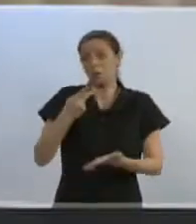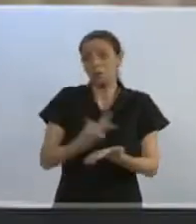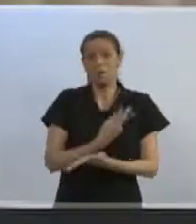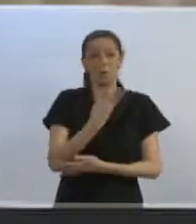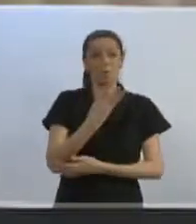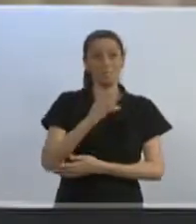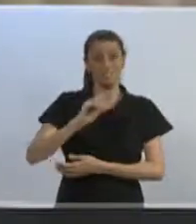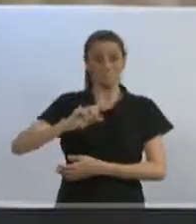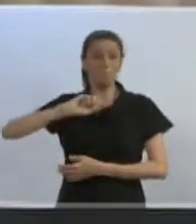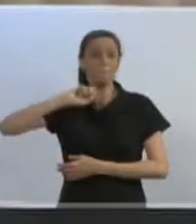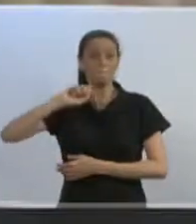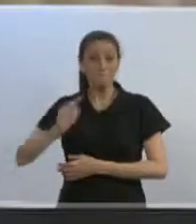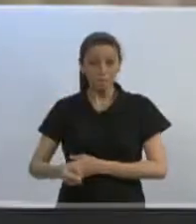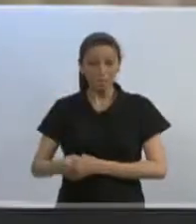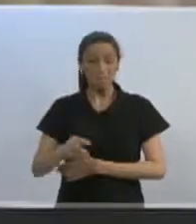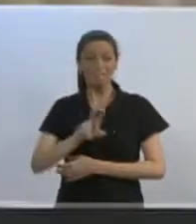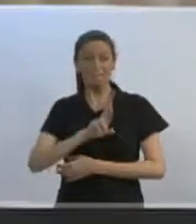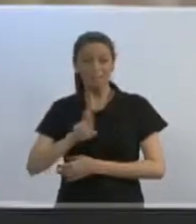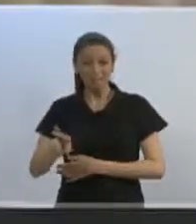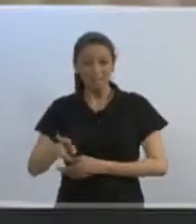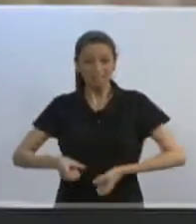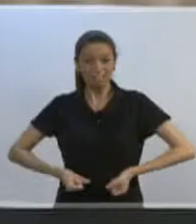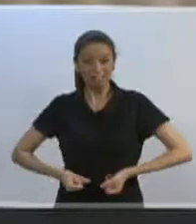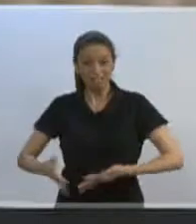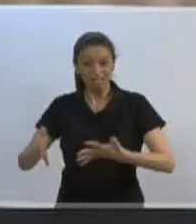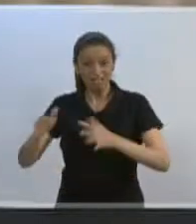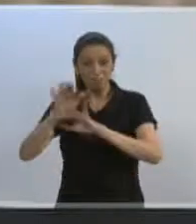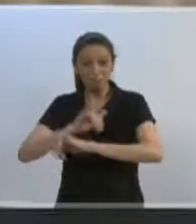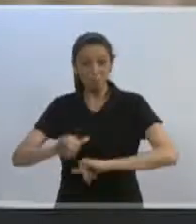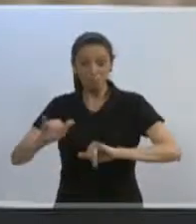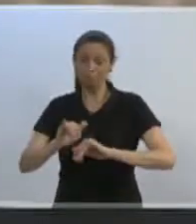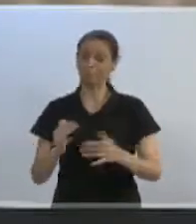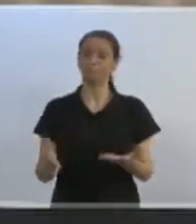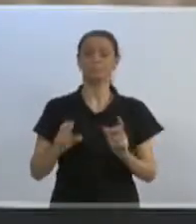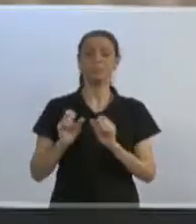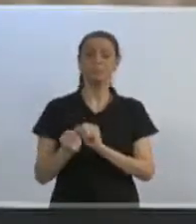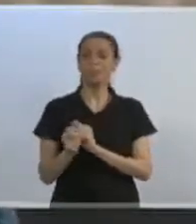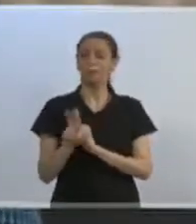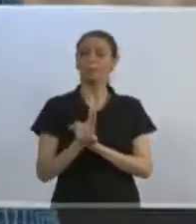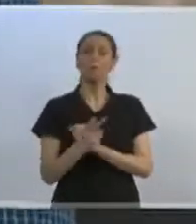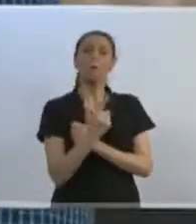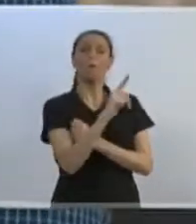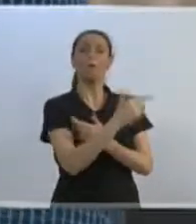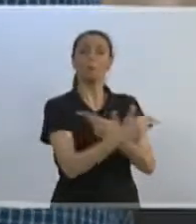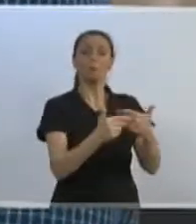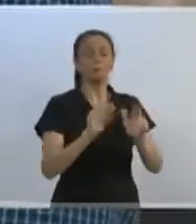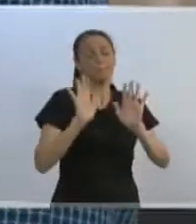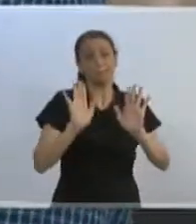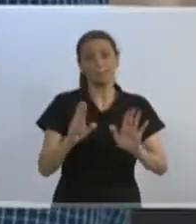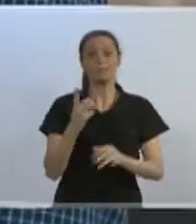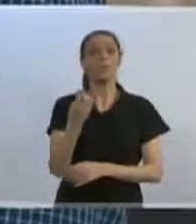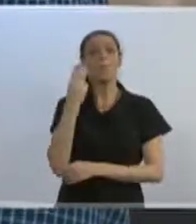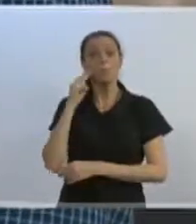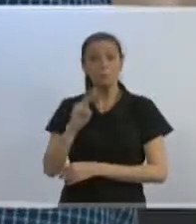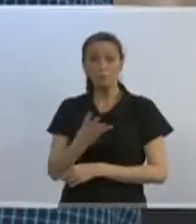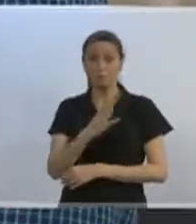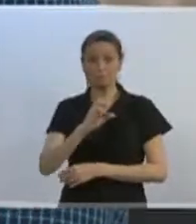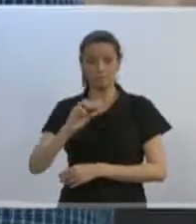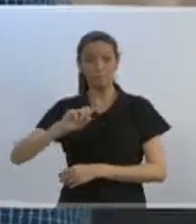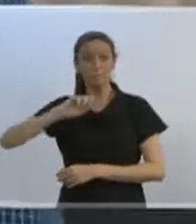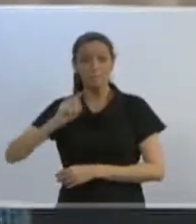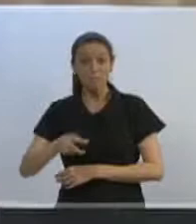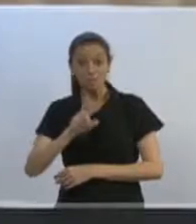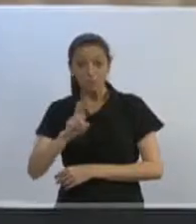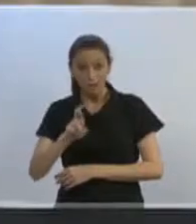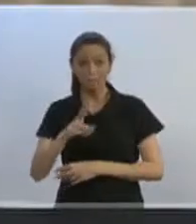mil que poderiam ser utilizados de outra forma, assim como entendo também, e é o questionamento que nós fizemos, que esse R$1.400.000 previstos